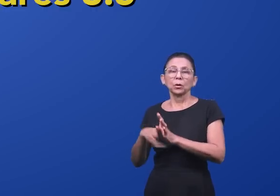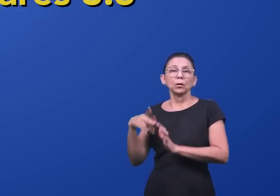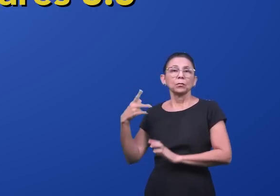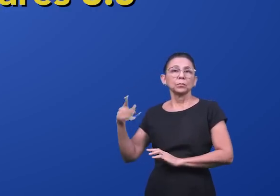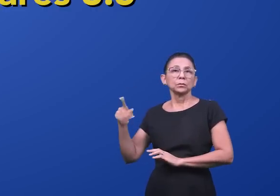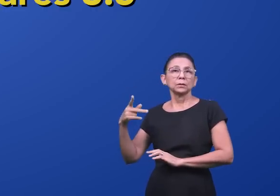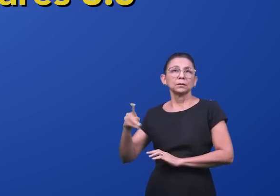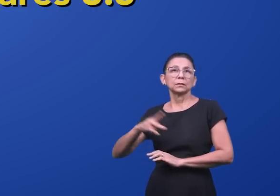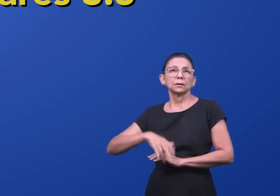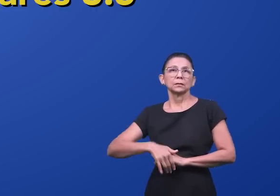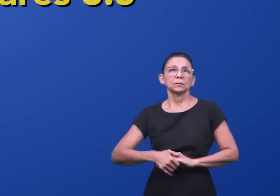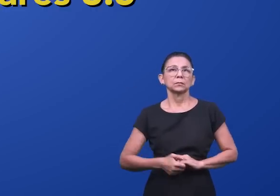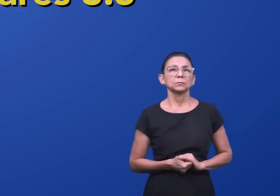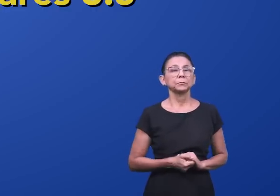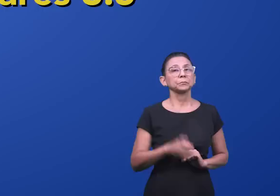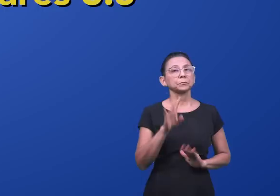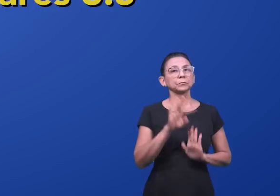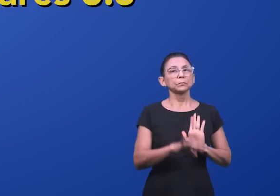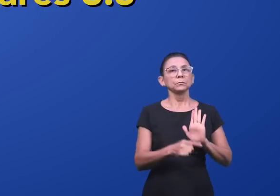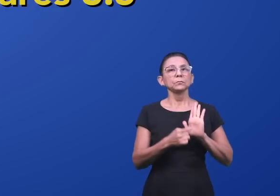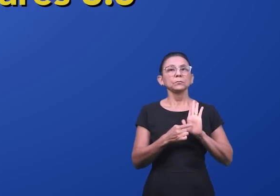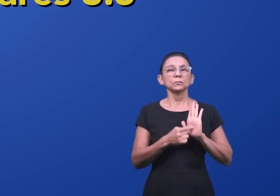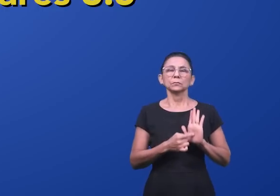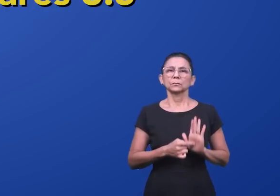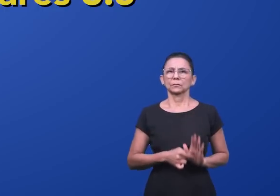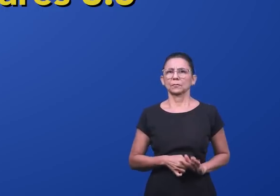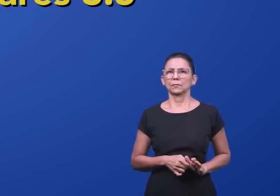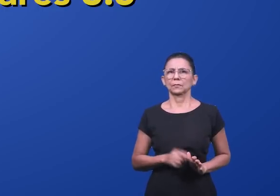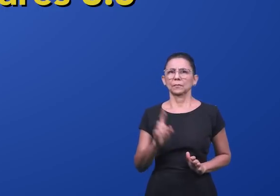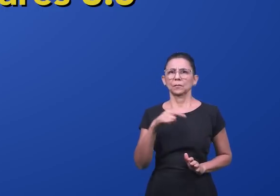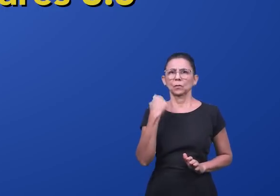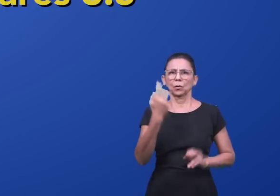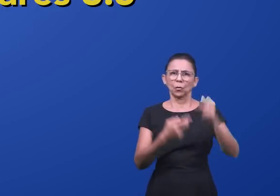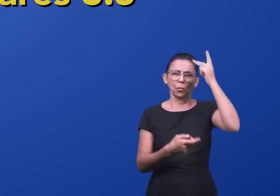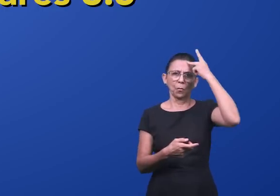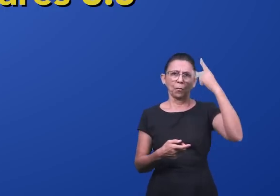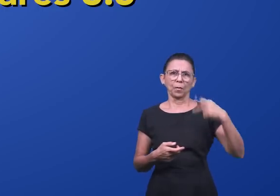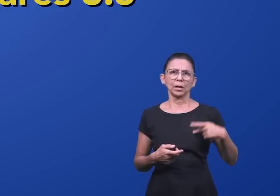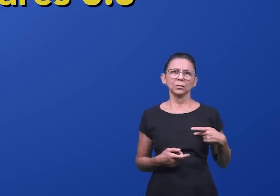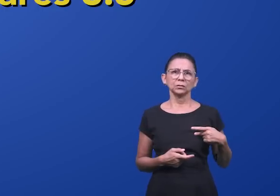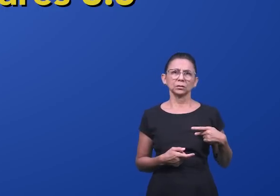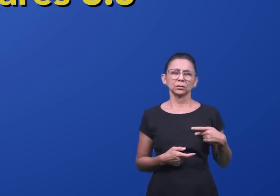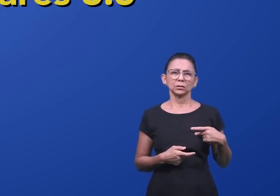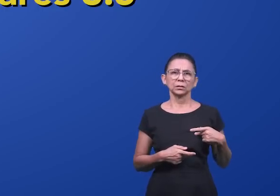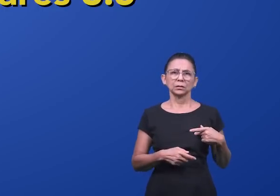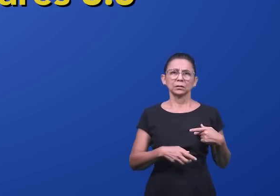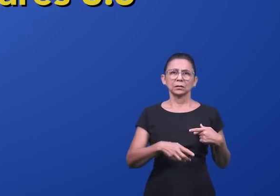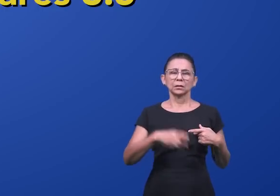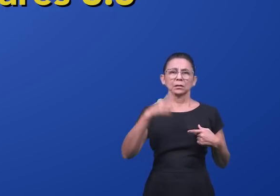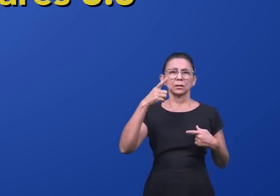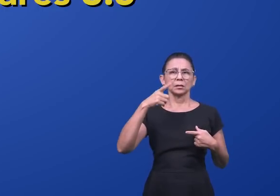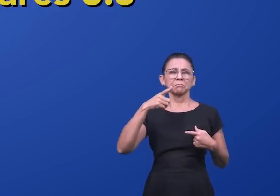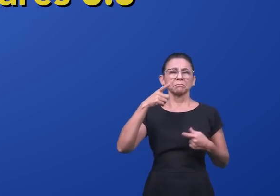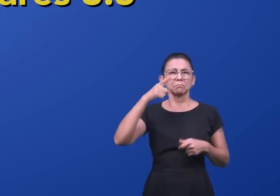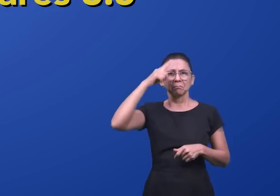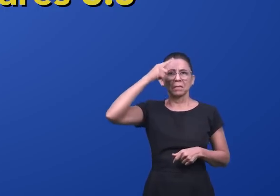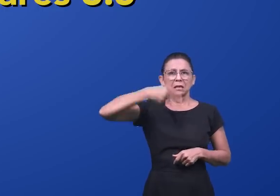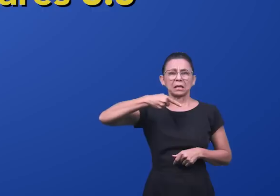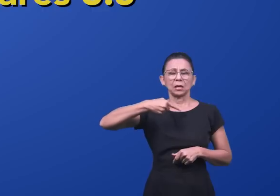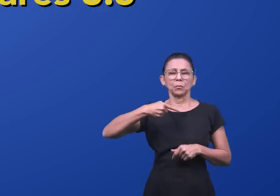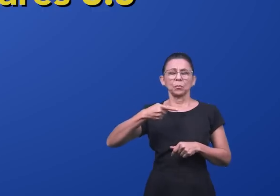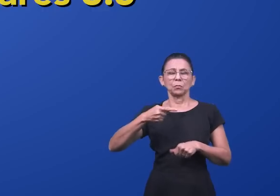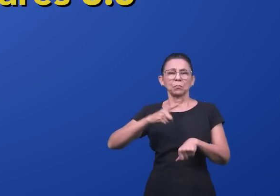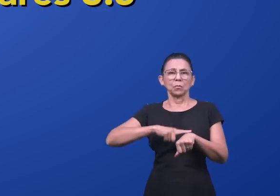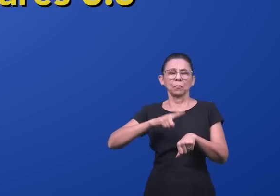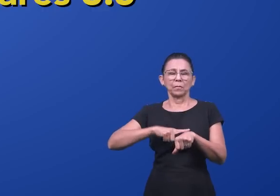E o Senhor mostra nesse texto que não é o homem que determina o tempo, mas Deus Pai, a Ele cabe definir